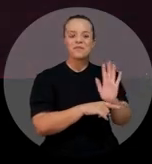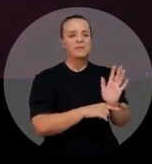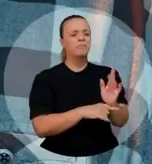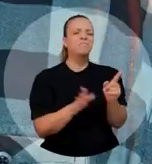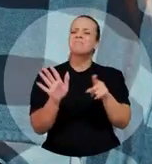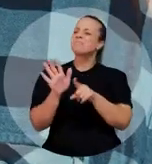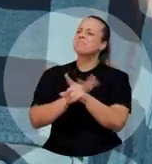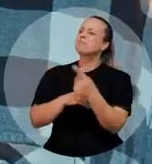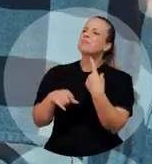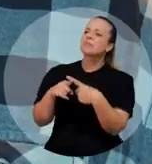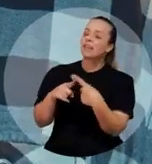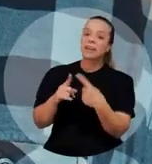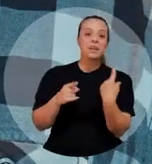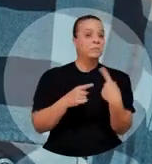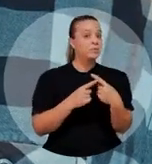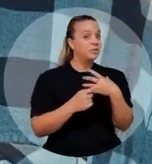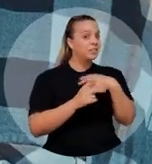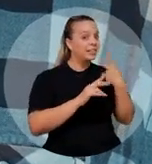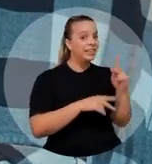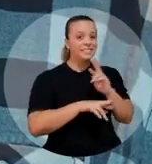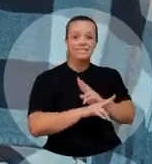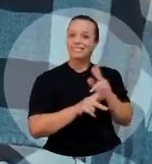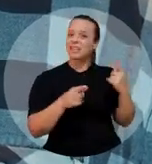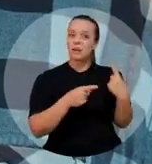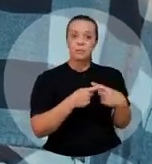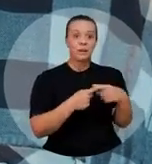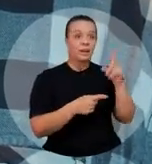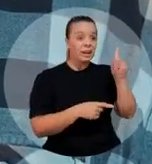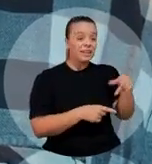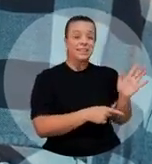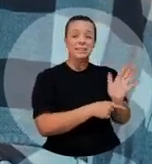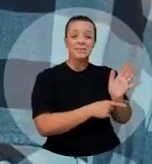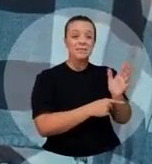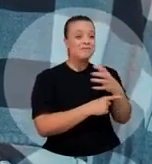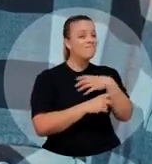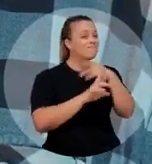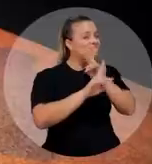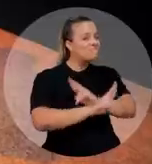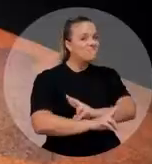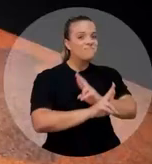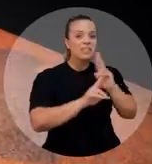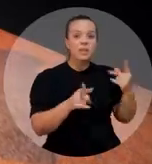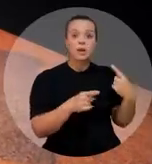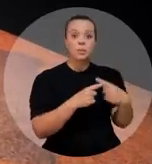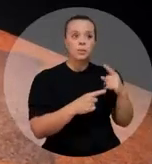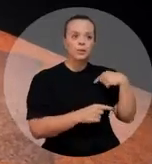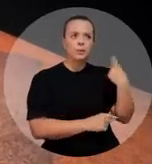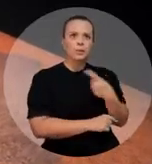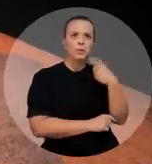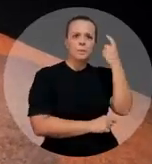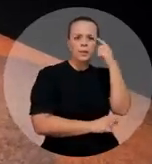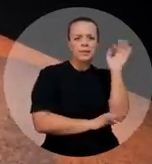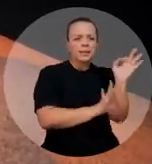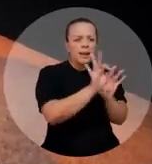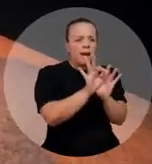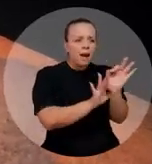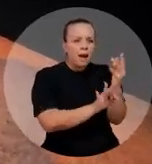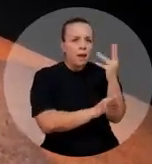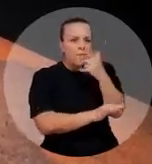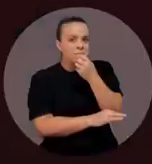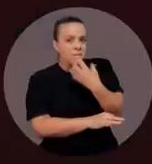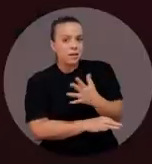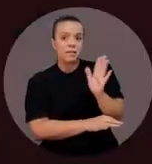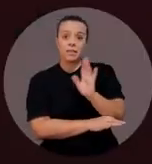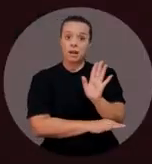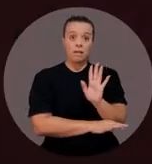Por quê? Isso que é o diferencial dele. Ele acaba se tornando um filme muito, muito diferente por conta da gente pensar nos mínimos